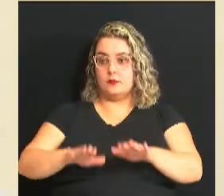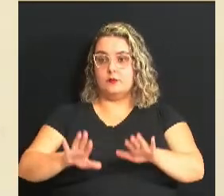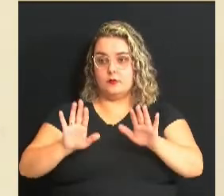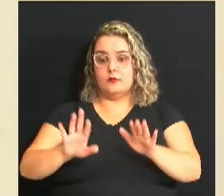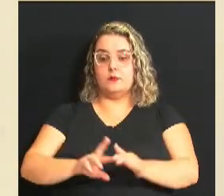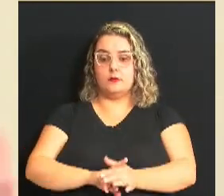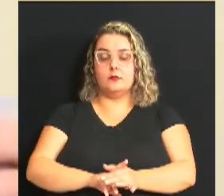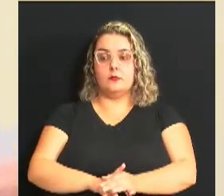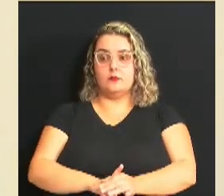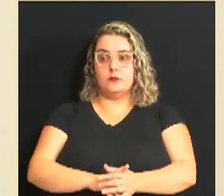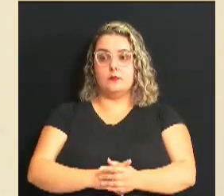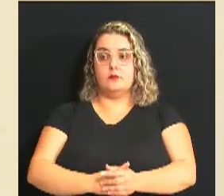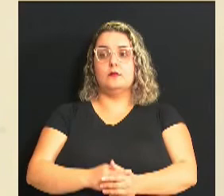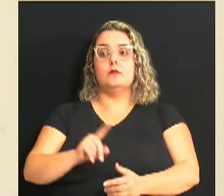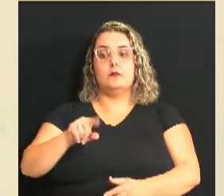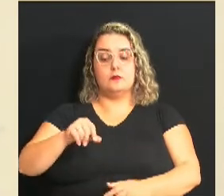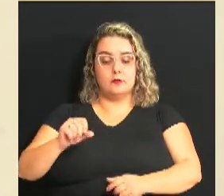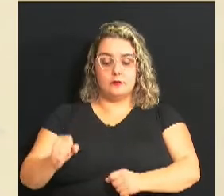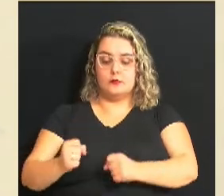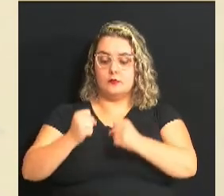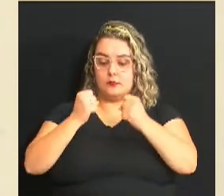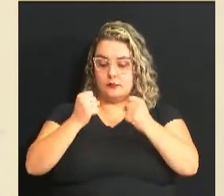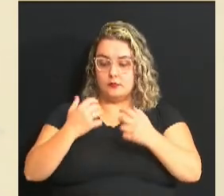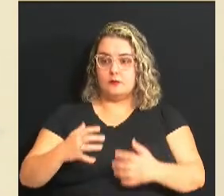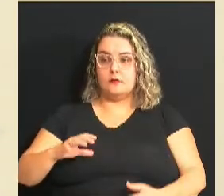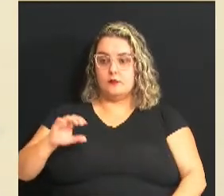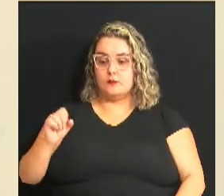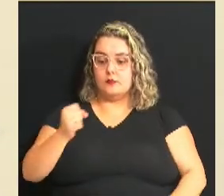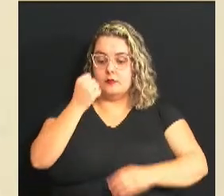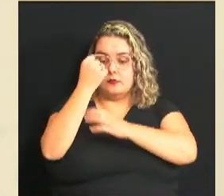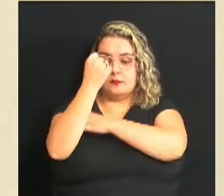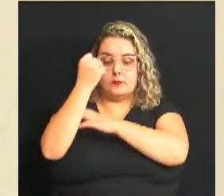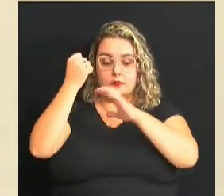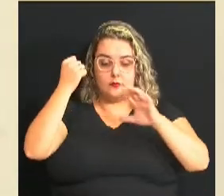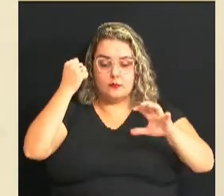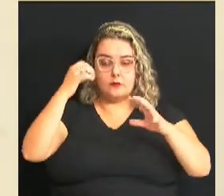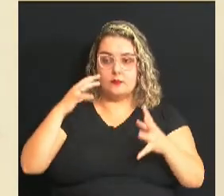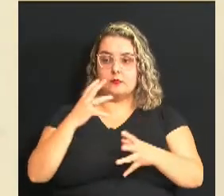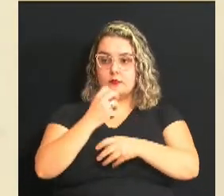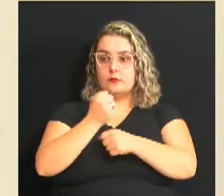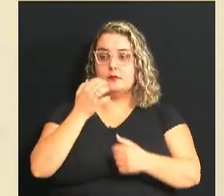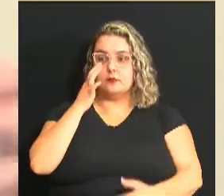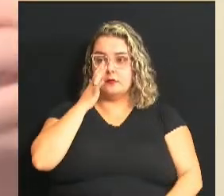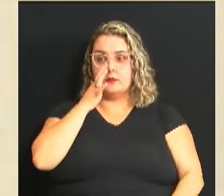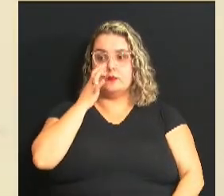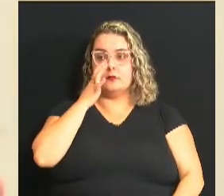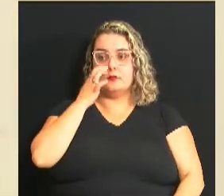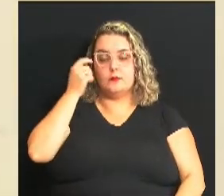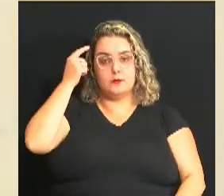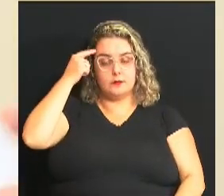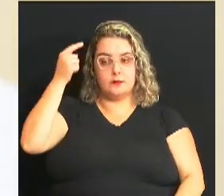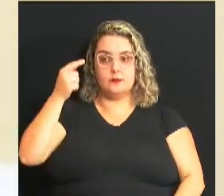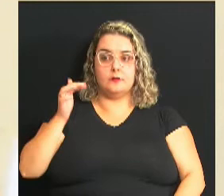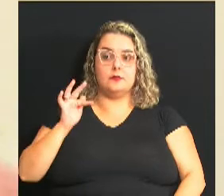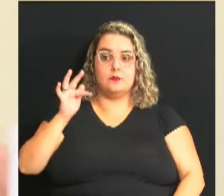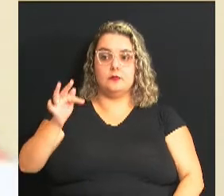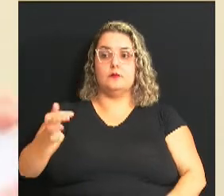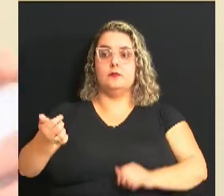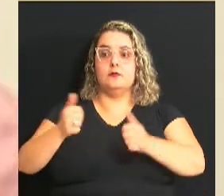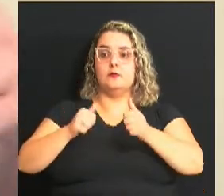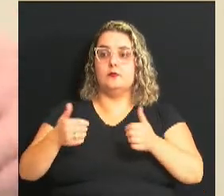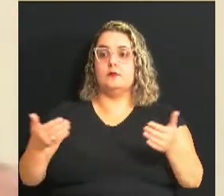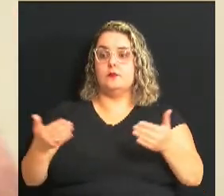precisa ser empoderado, fortalecido, e porque é ele que vai pensar esse futuro, vai avaliar o presente, vai